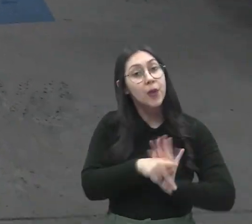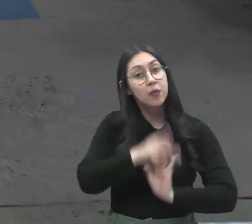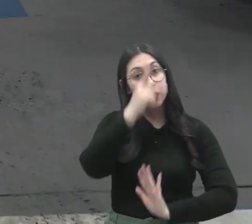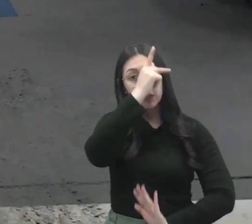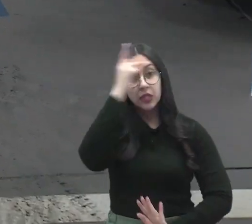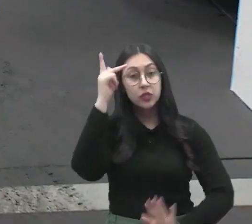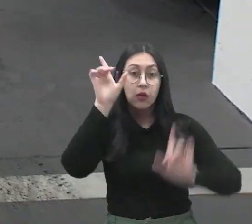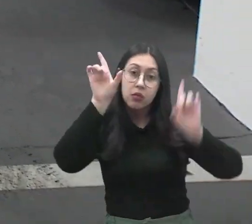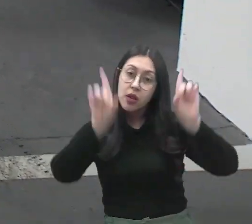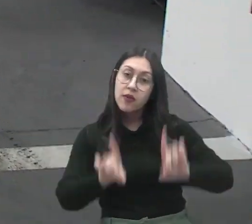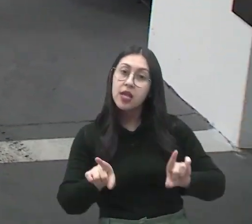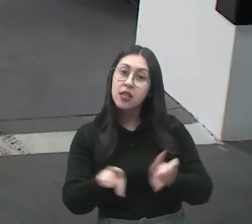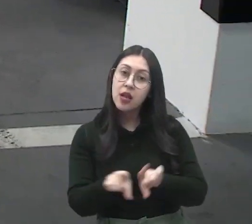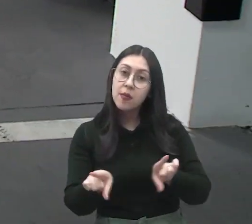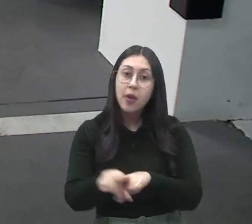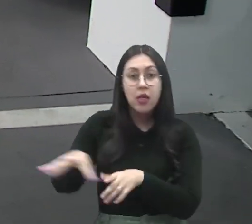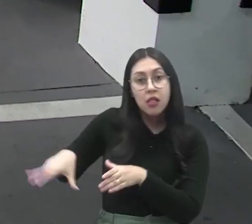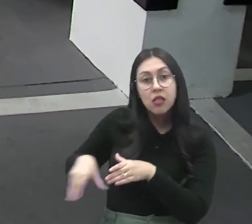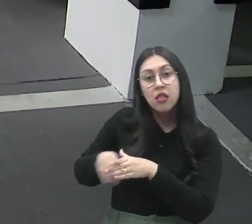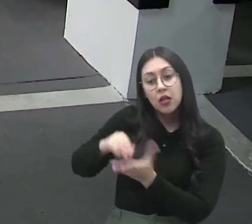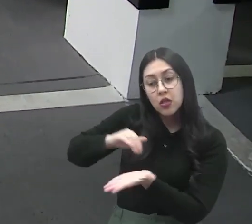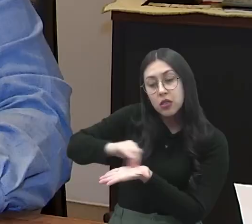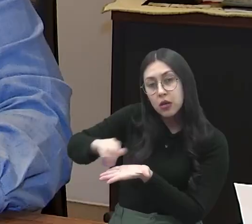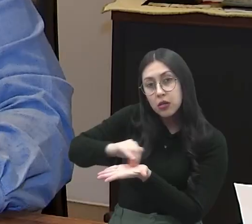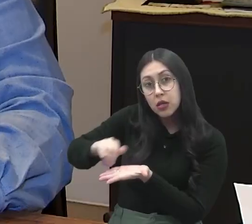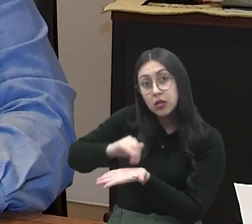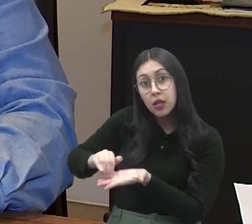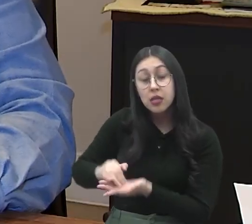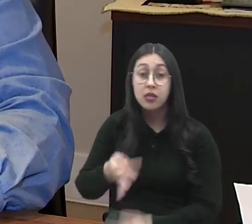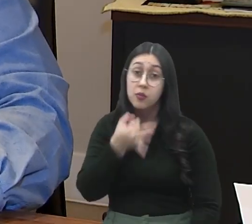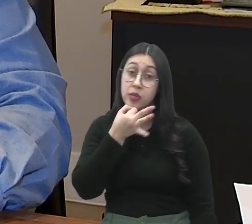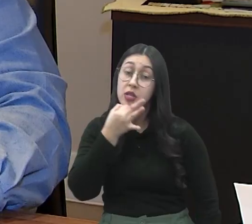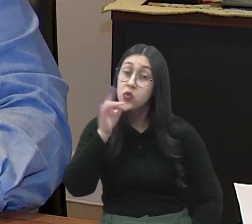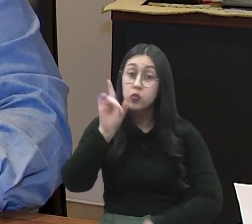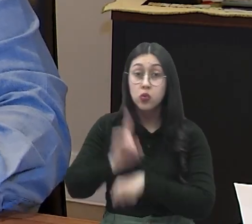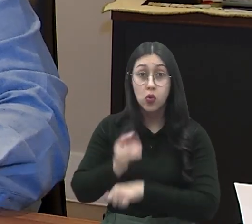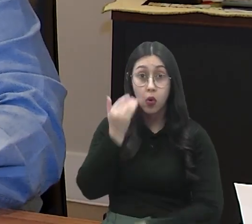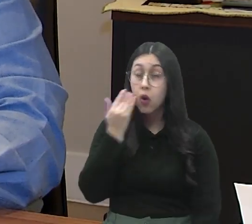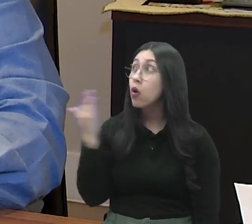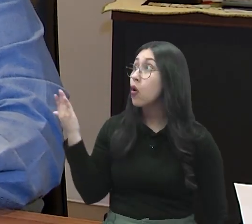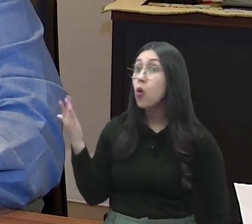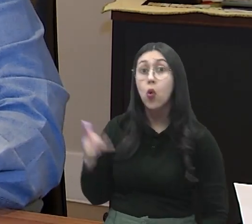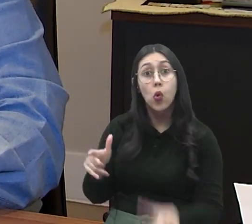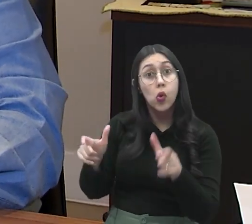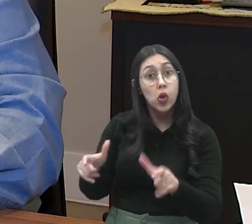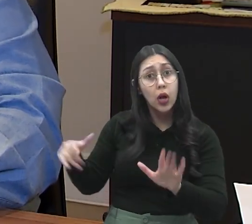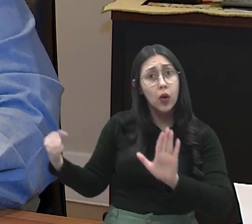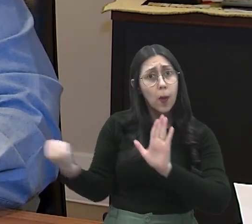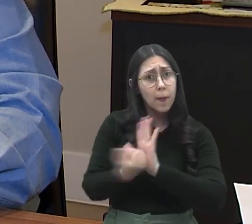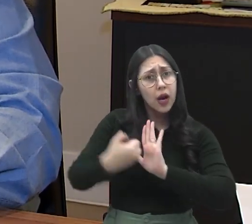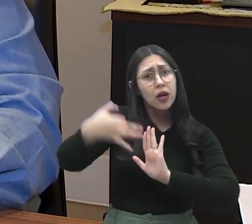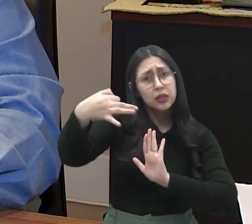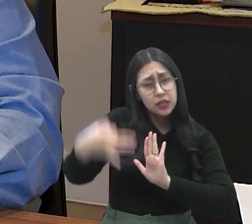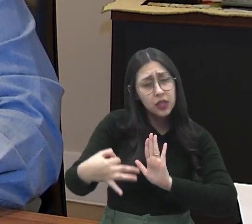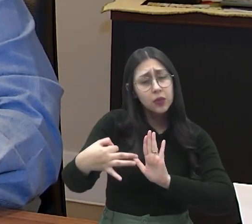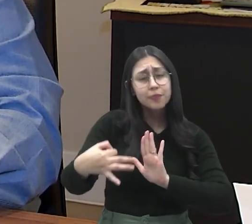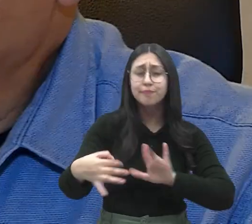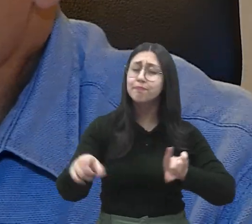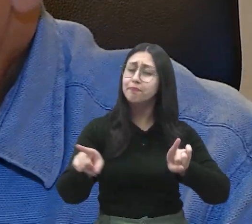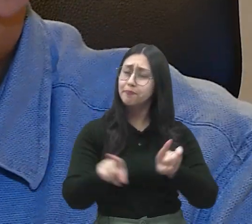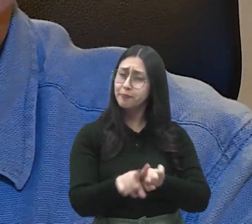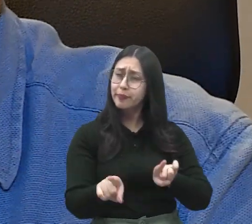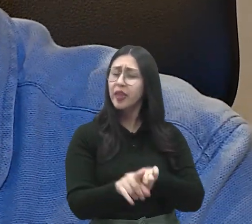às pessoas com deficiência e por todo o escritório. Para o diretor da unidade, ter o ambiente sinalizado